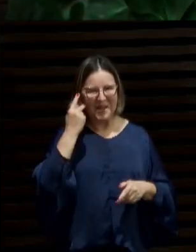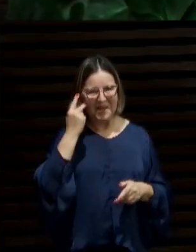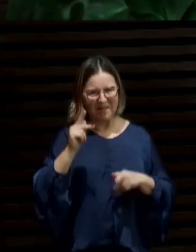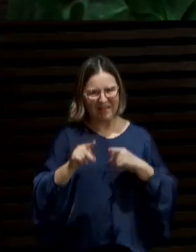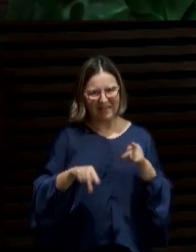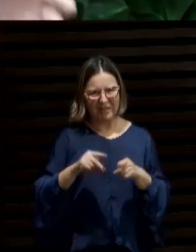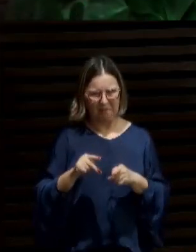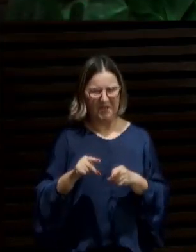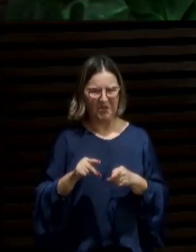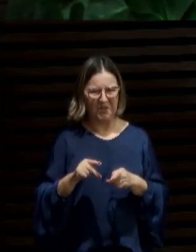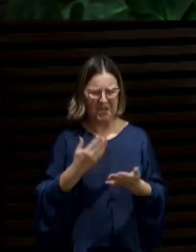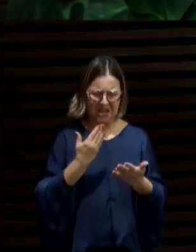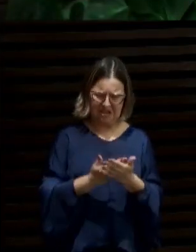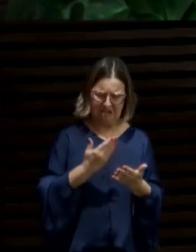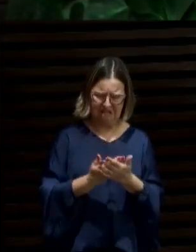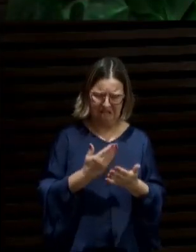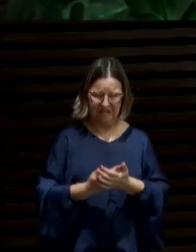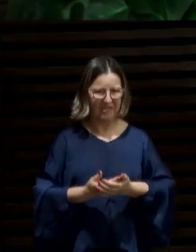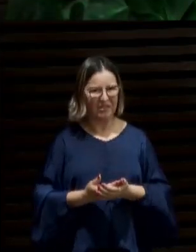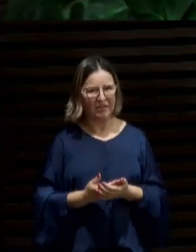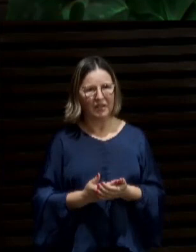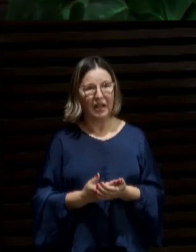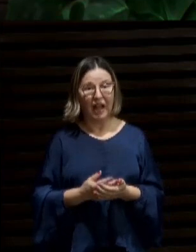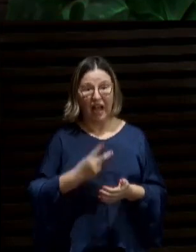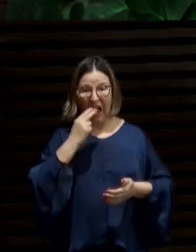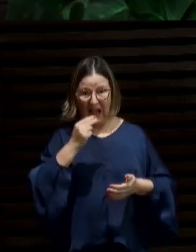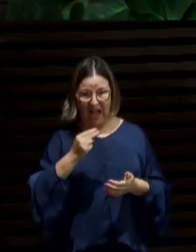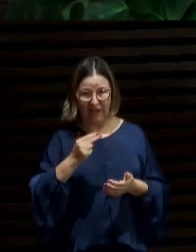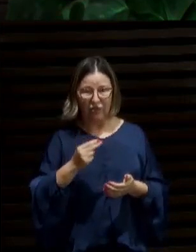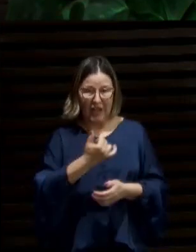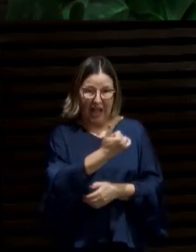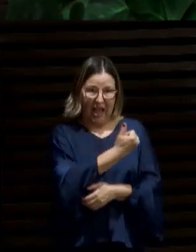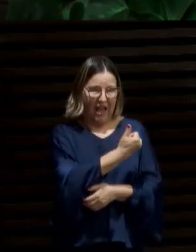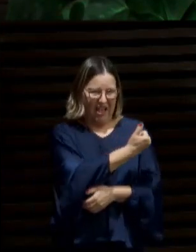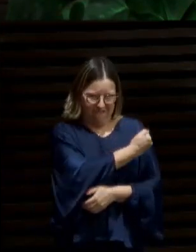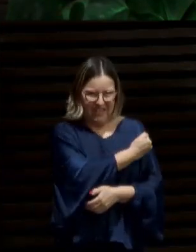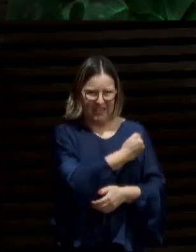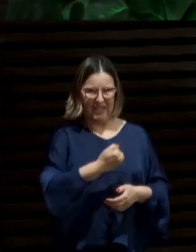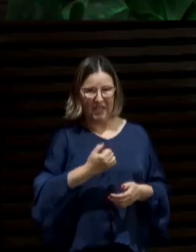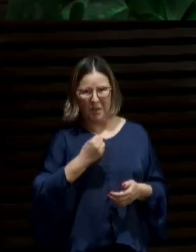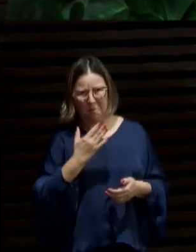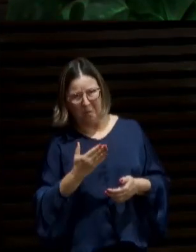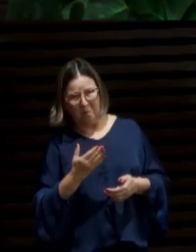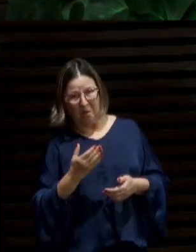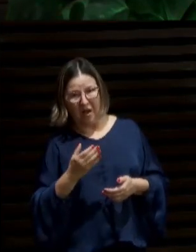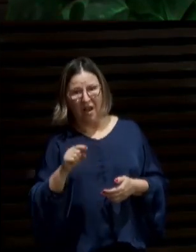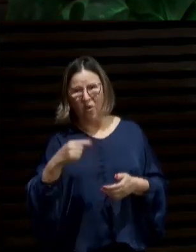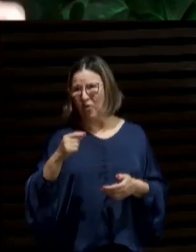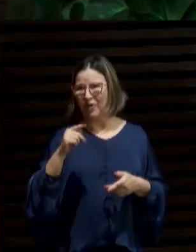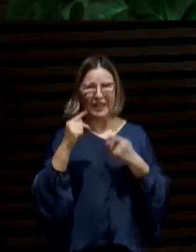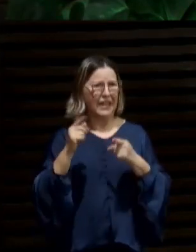das universidades, dizendo não, e outros dizendo sim, e outros dizendo... Como a gente pode?